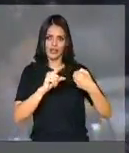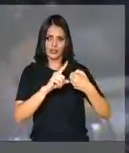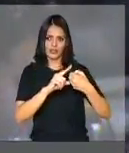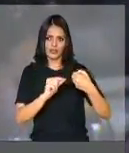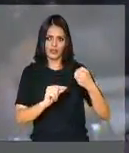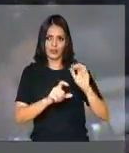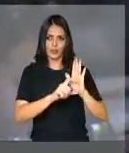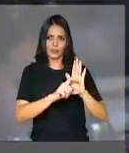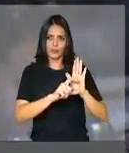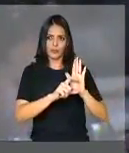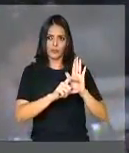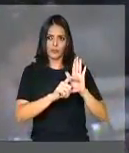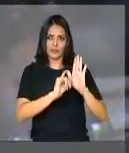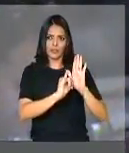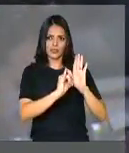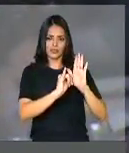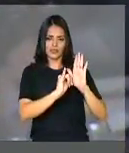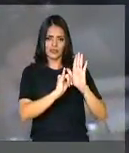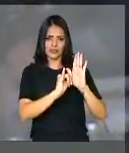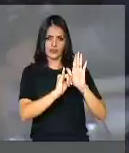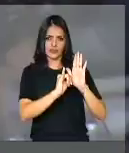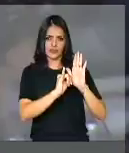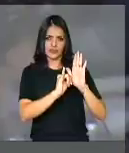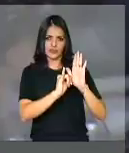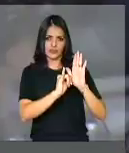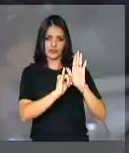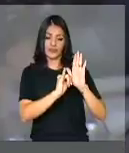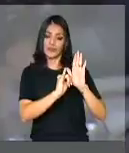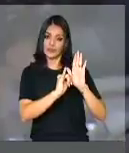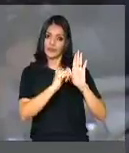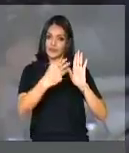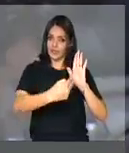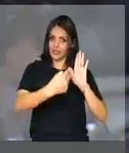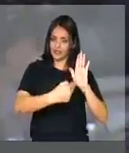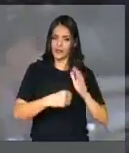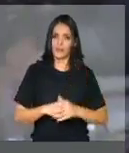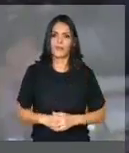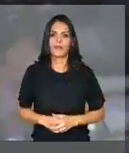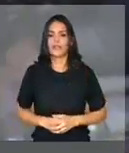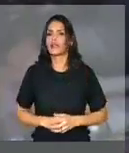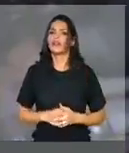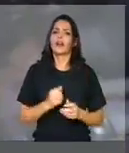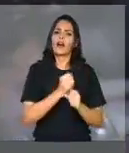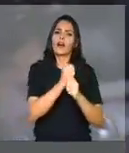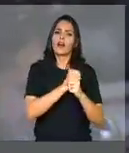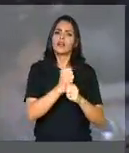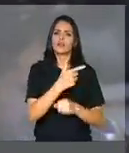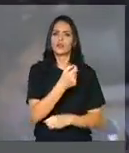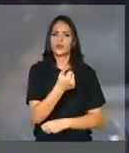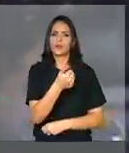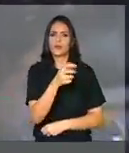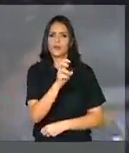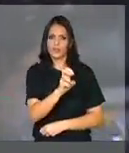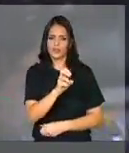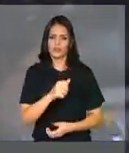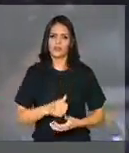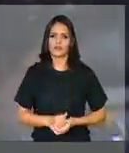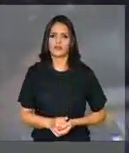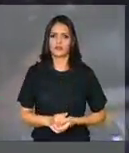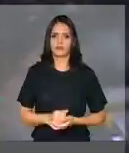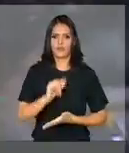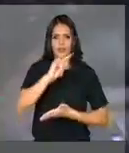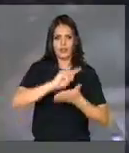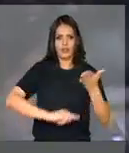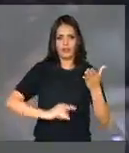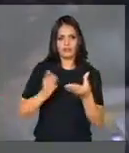54, parágrafo, inciso 3º, inciso 3. Em 2015, foi dado entrada nessa casa e